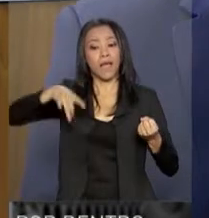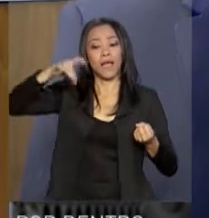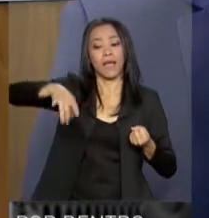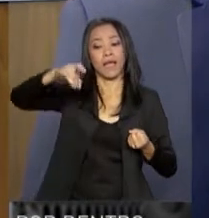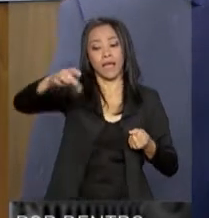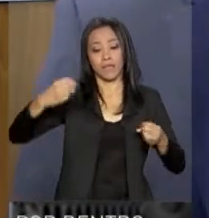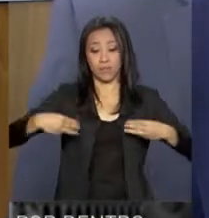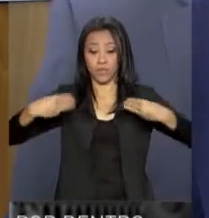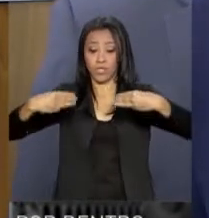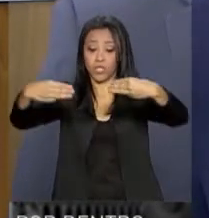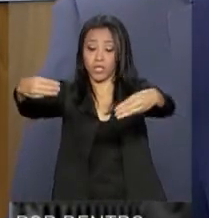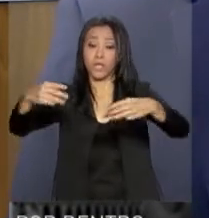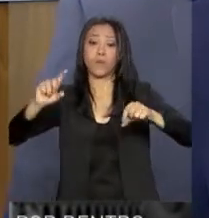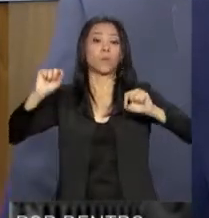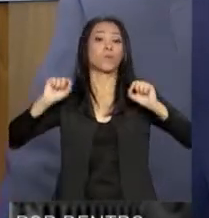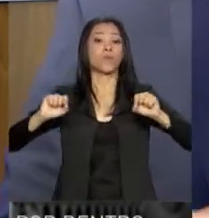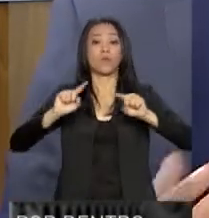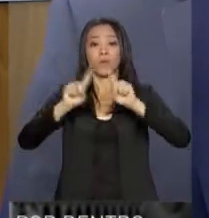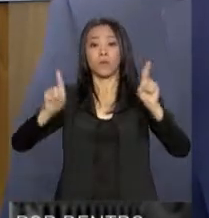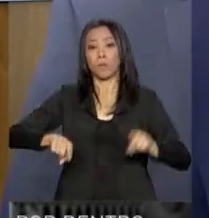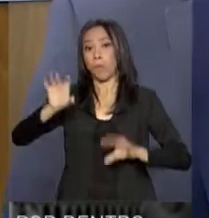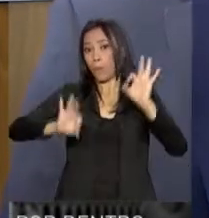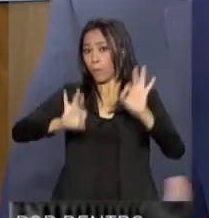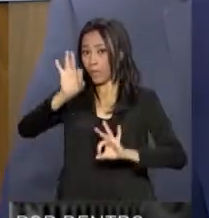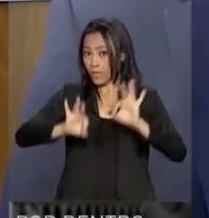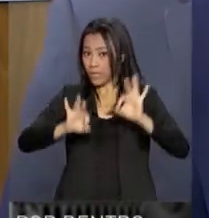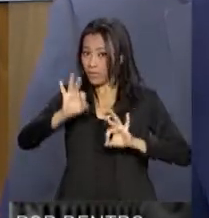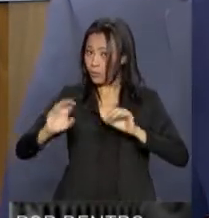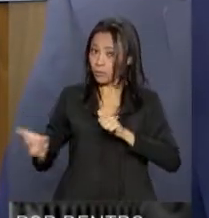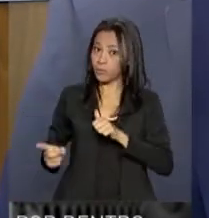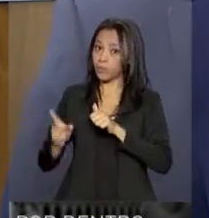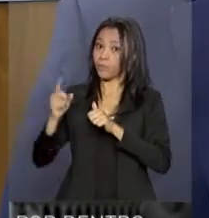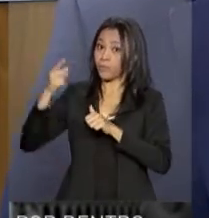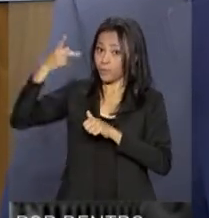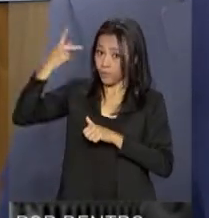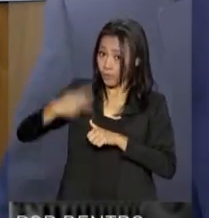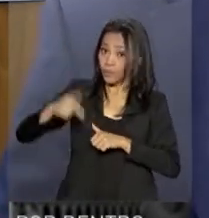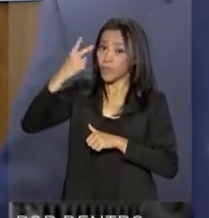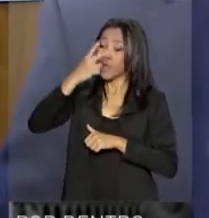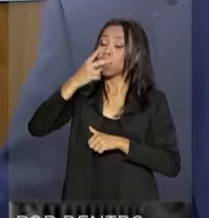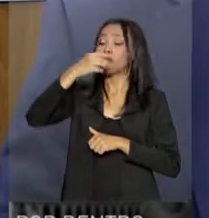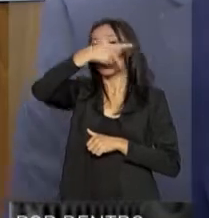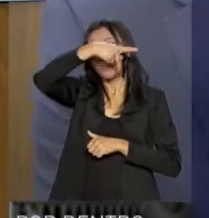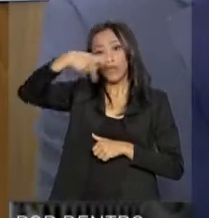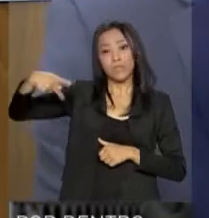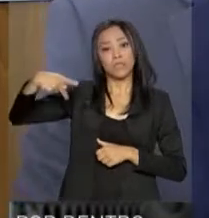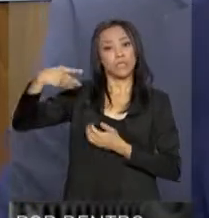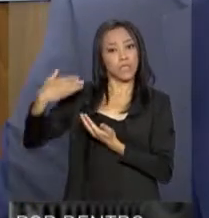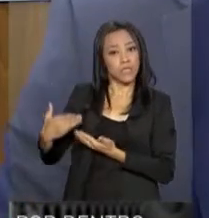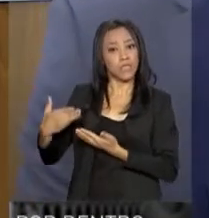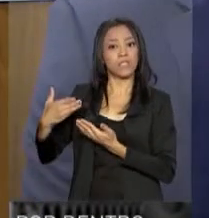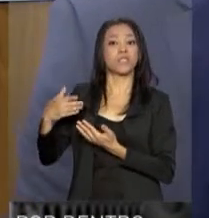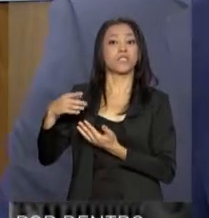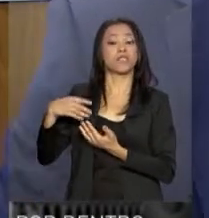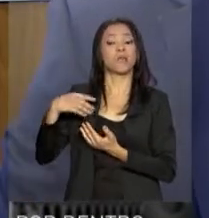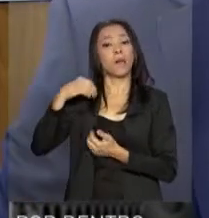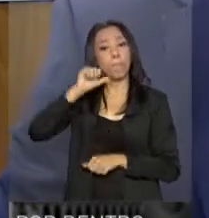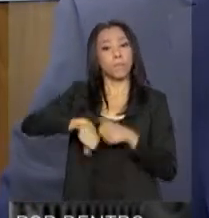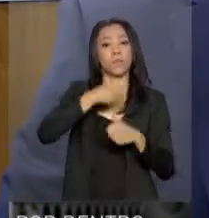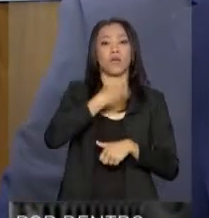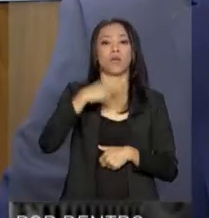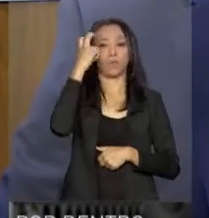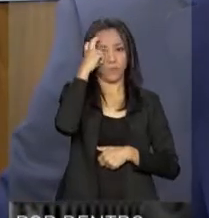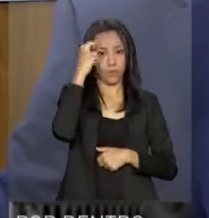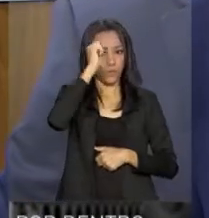república um plano do presidente é para a mudança de cultura no país onde o nosso grande carro-chefe é esse